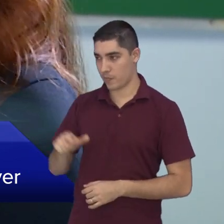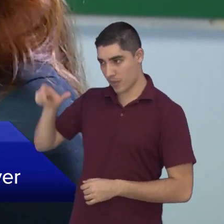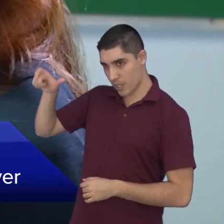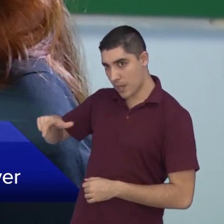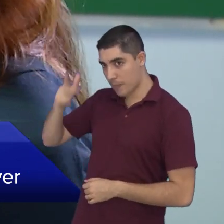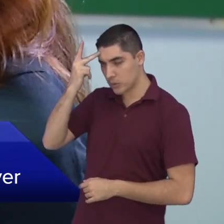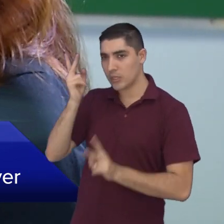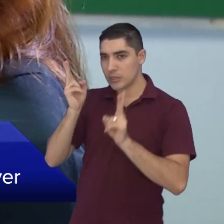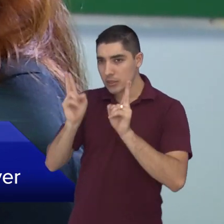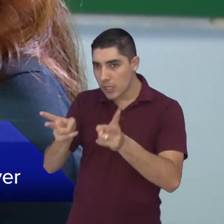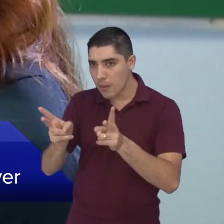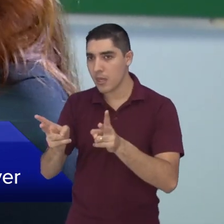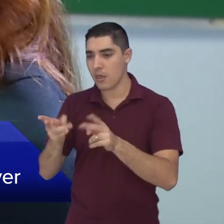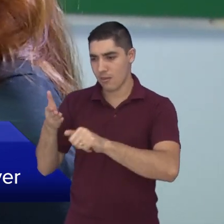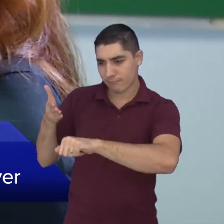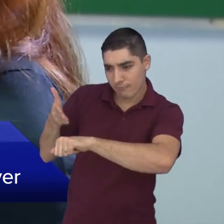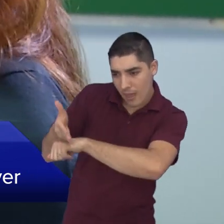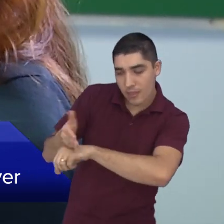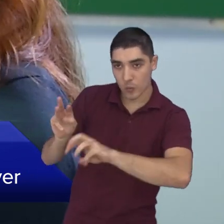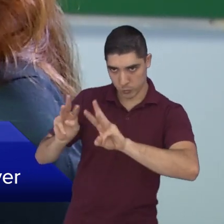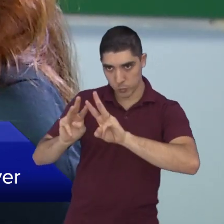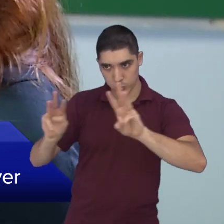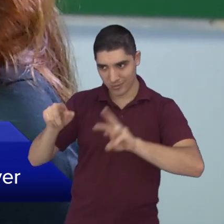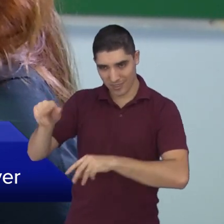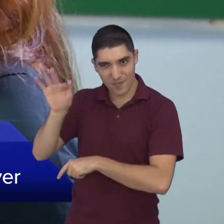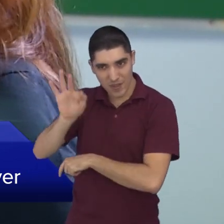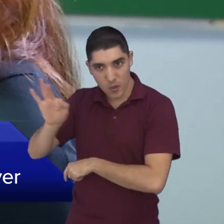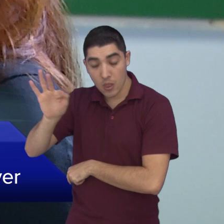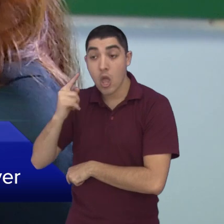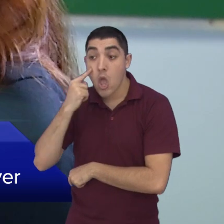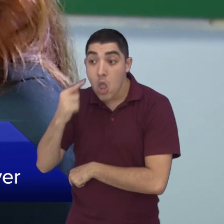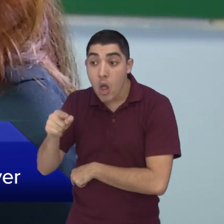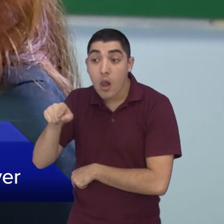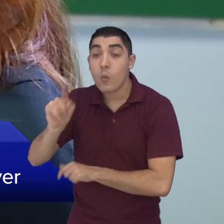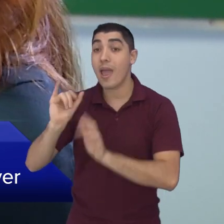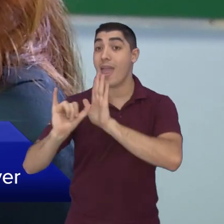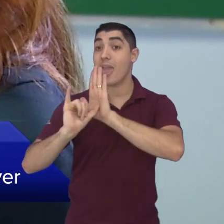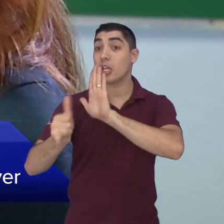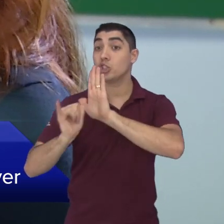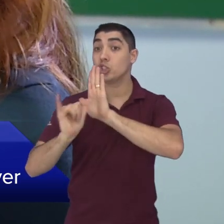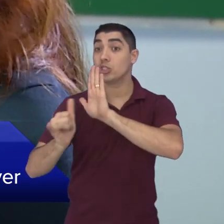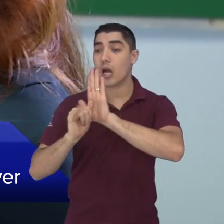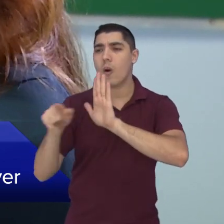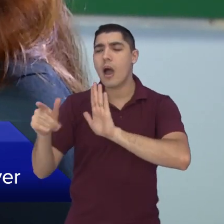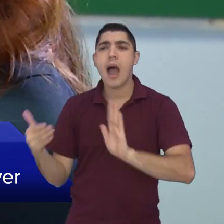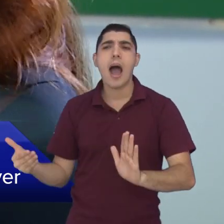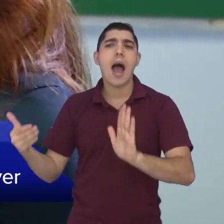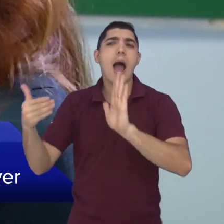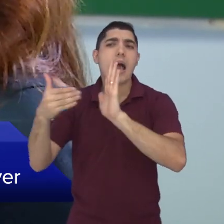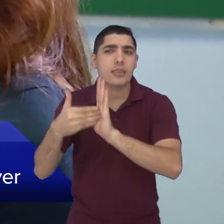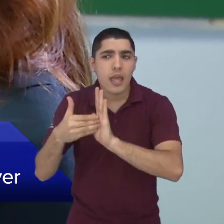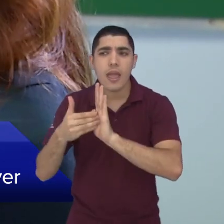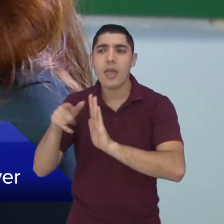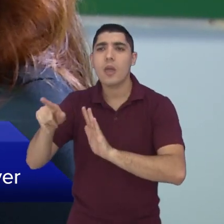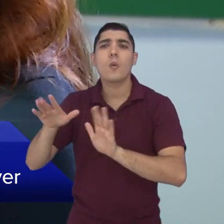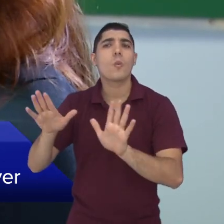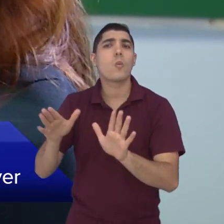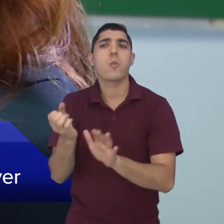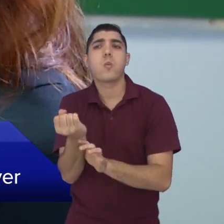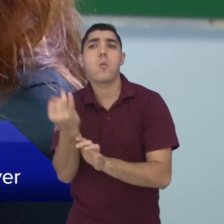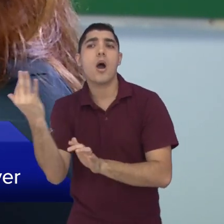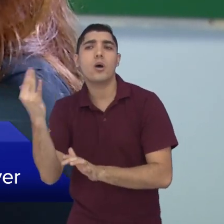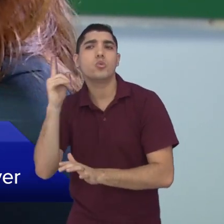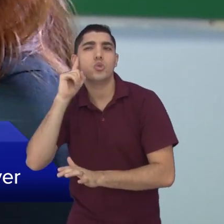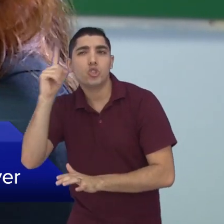experiência que que ele precisa fazer Entra lá no site da instituição e vê no edital da instituição